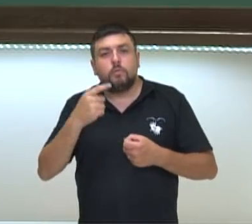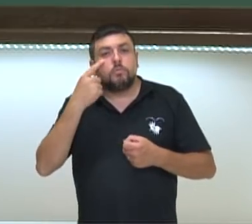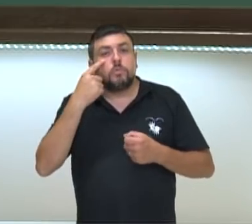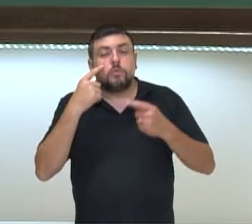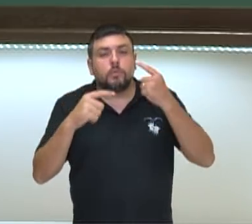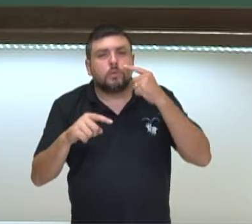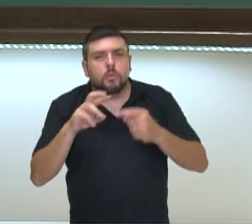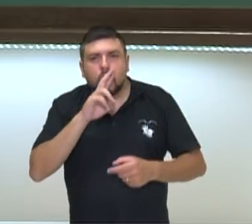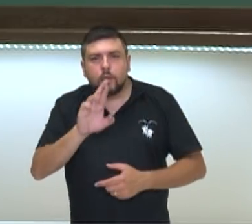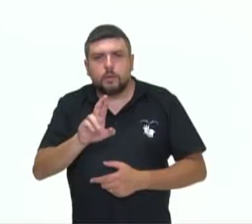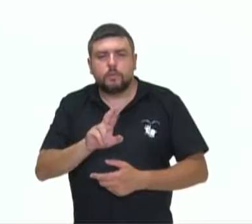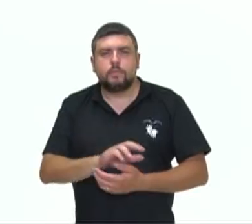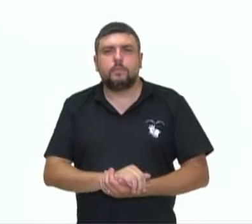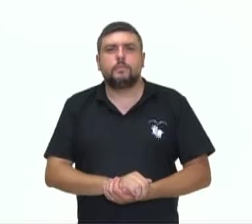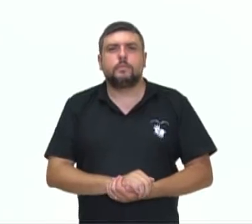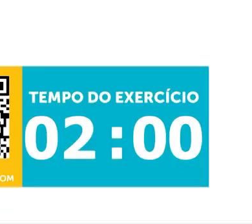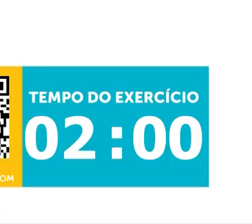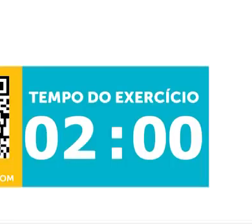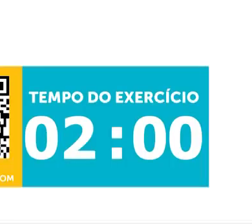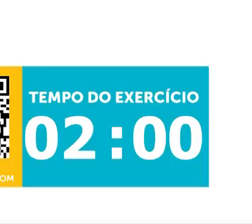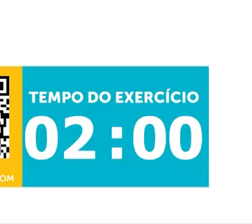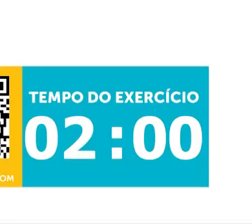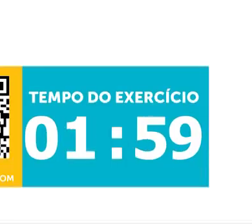qual é a resposta correta.